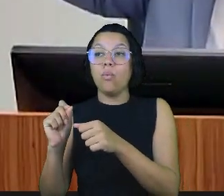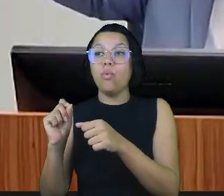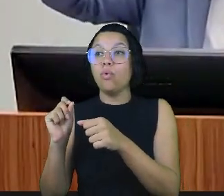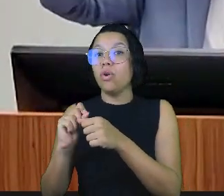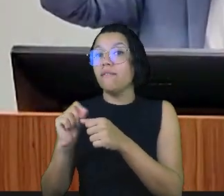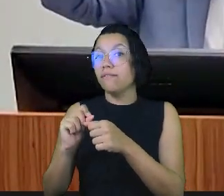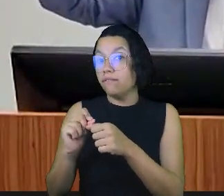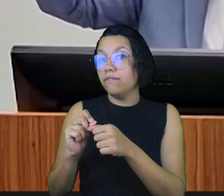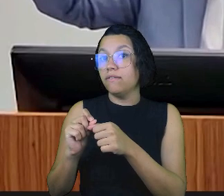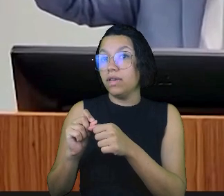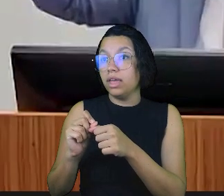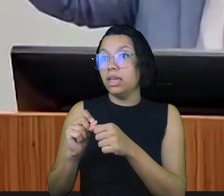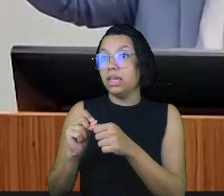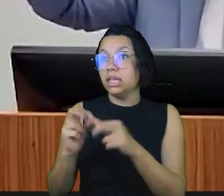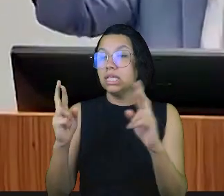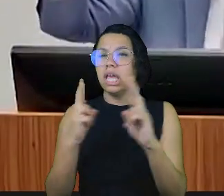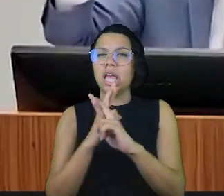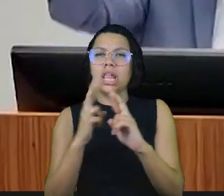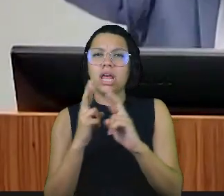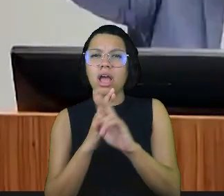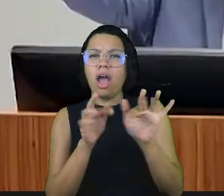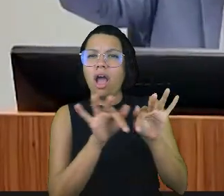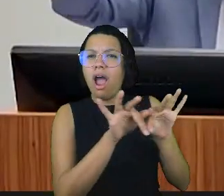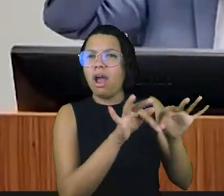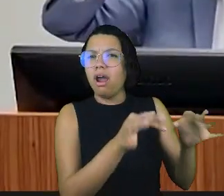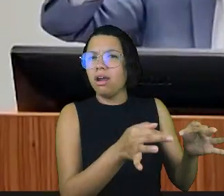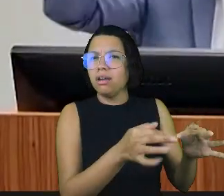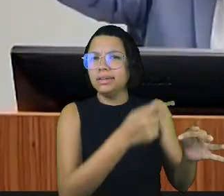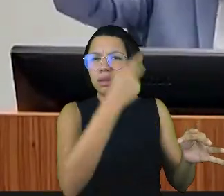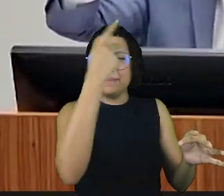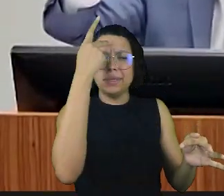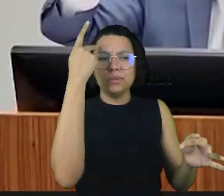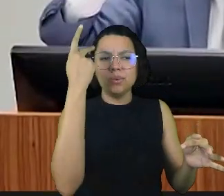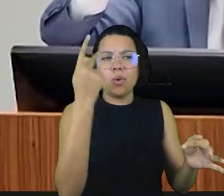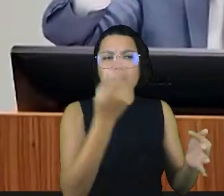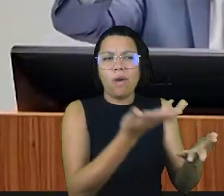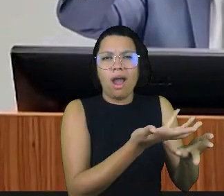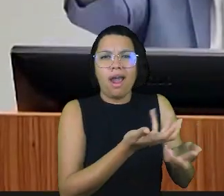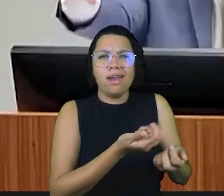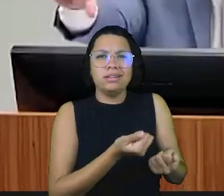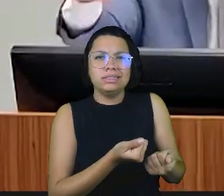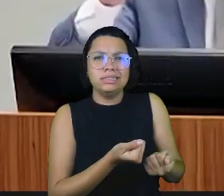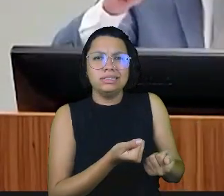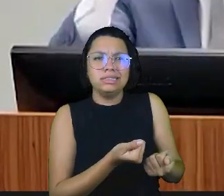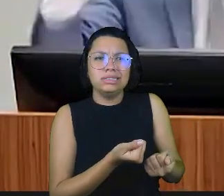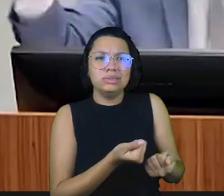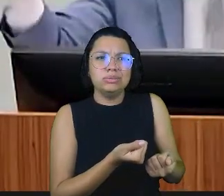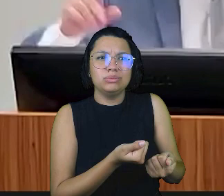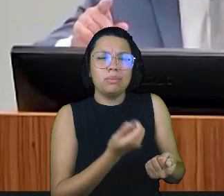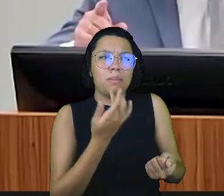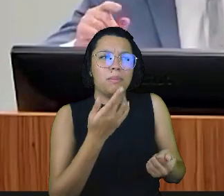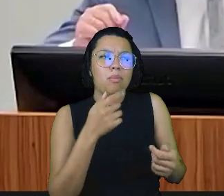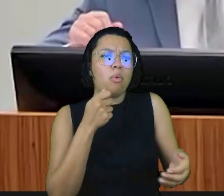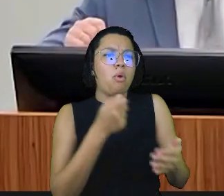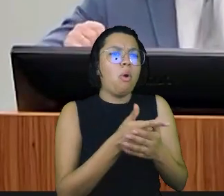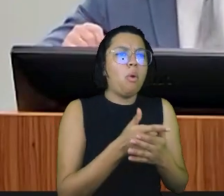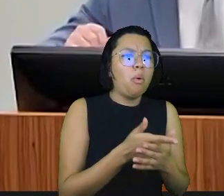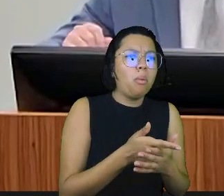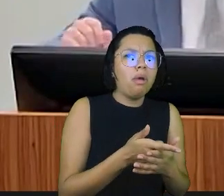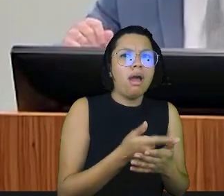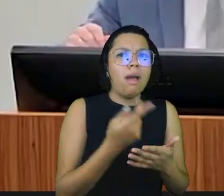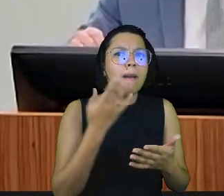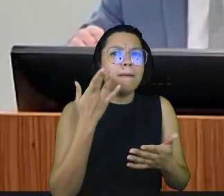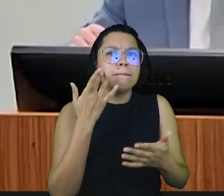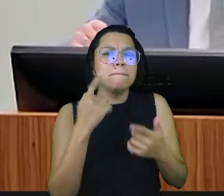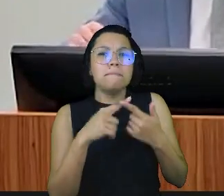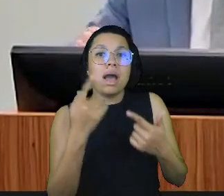semelhante àquela simplesinha lá do adquirente descuidado, o sujeito que compra coisa sem verificar se o